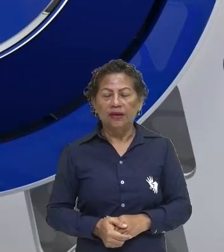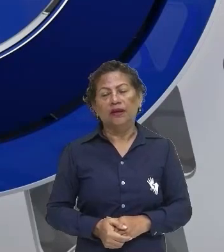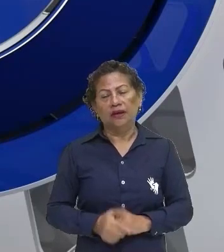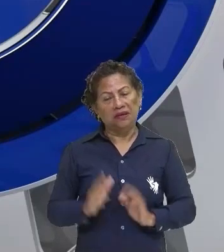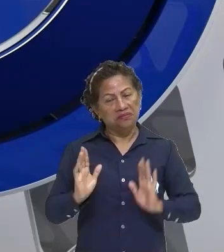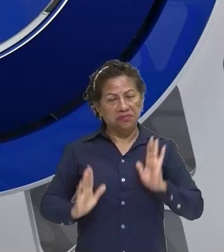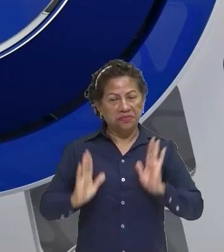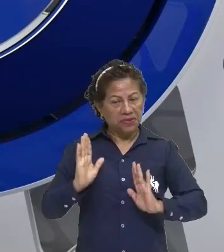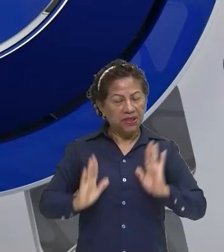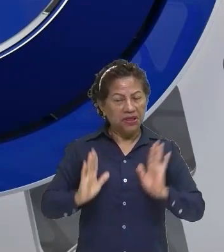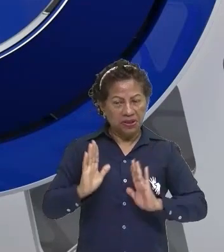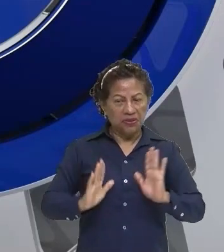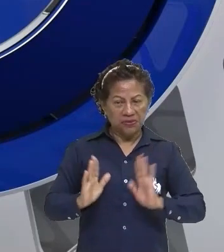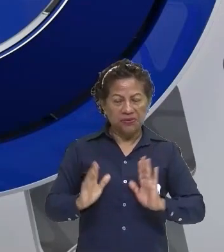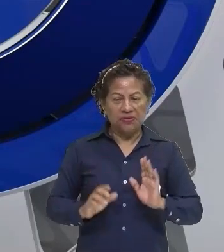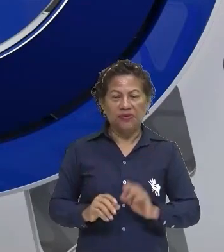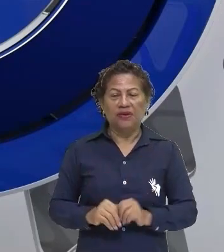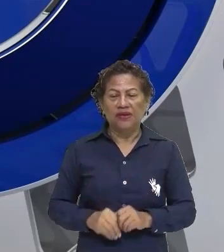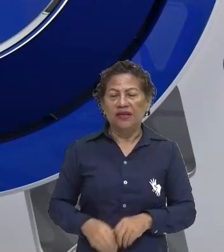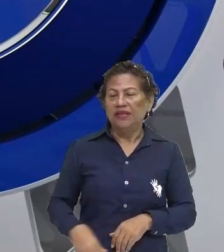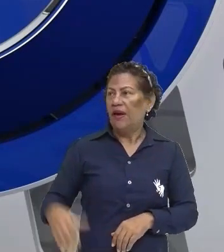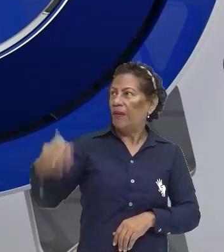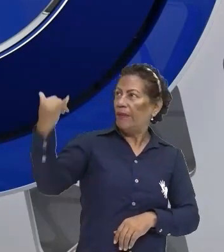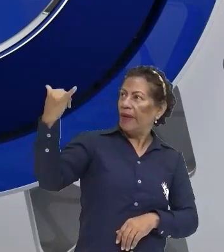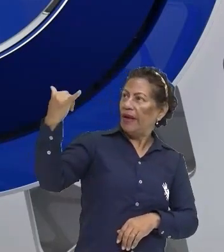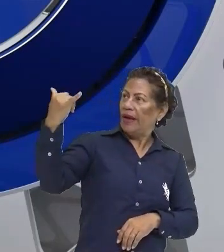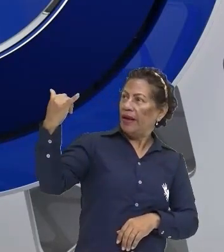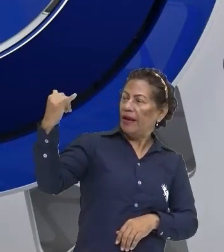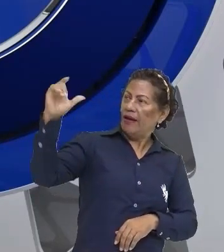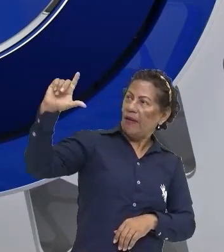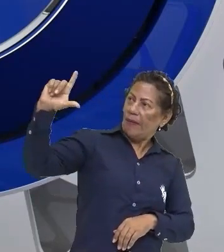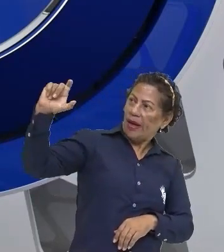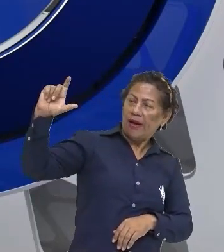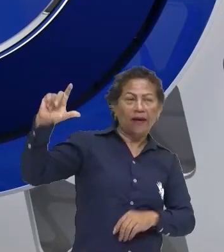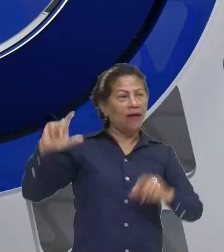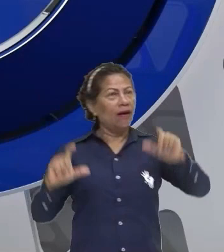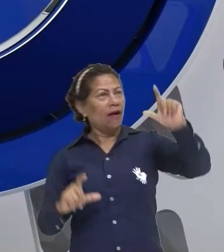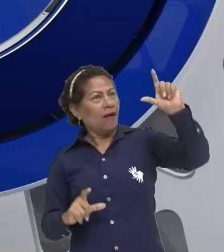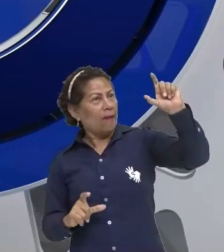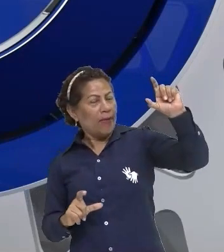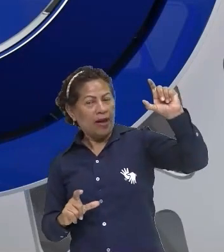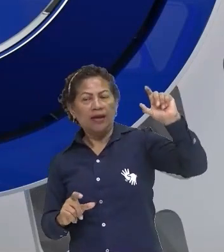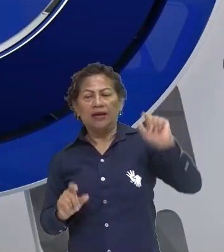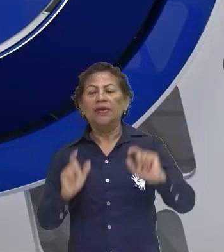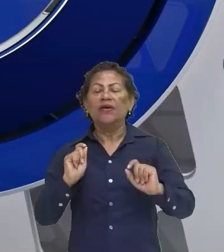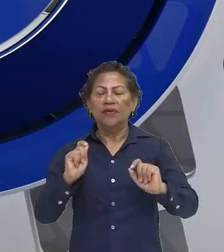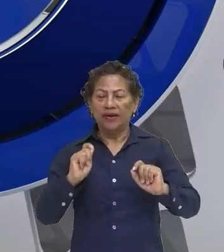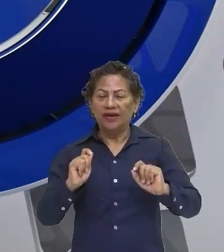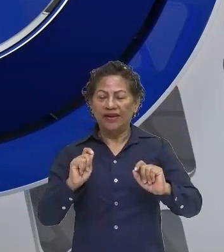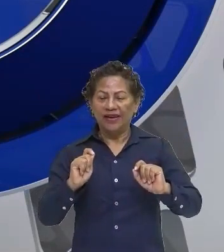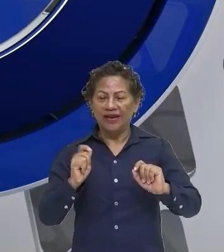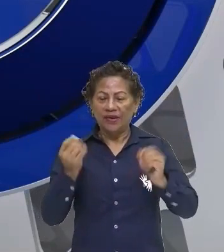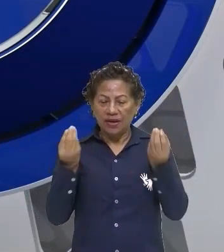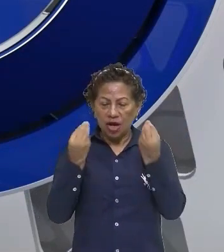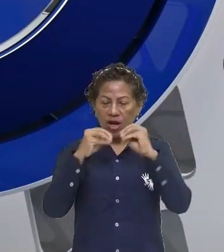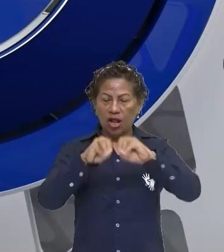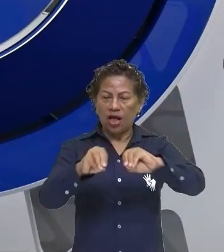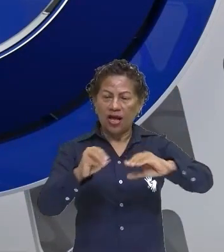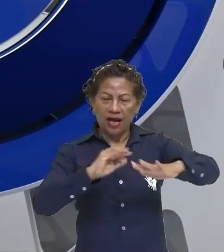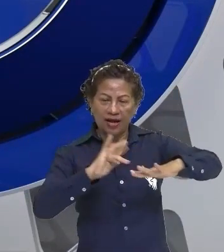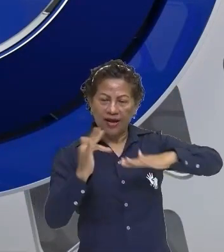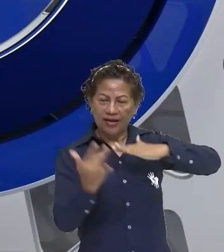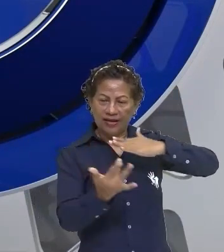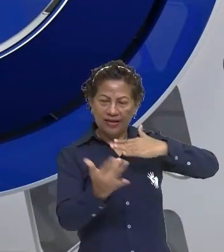dos selfies, né? E tira um selfie daqui, tira uma foto dali. Para quê? Para postar nas redes sociais. Essa é a